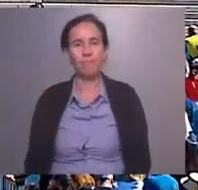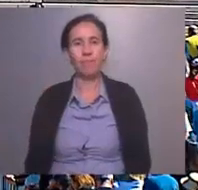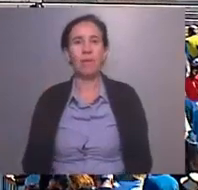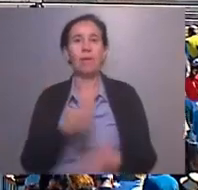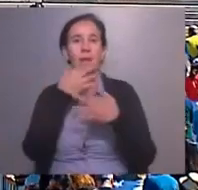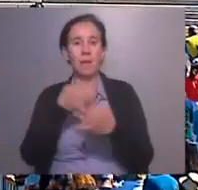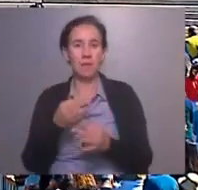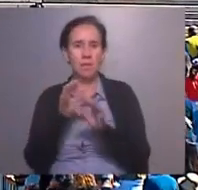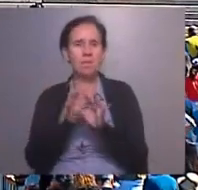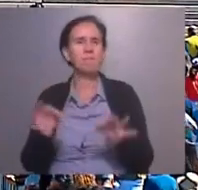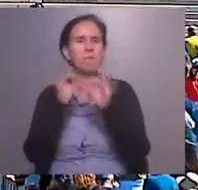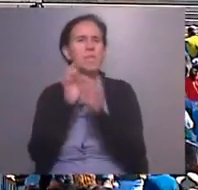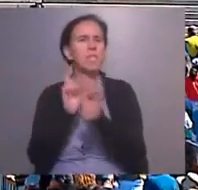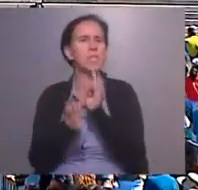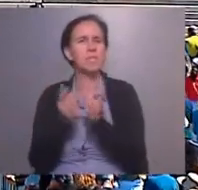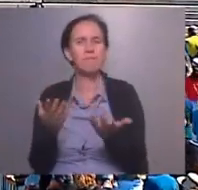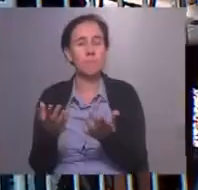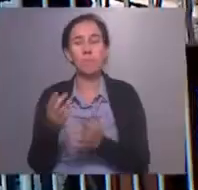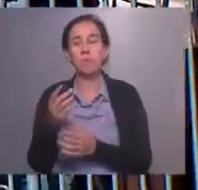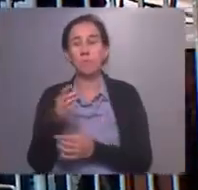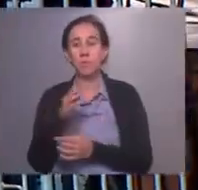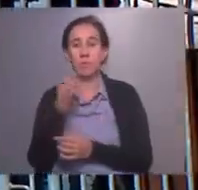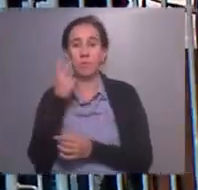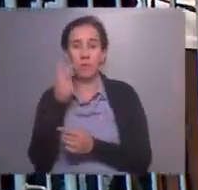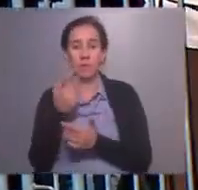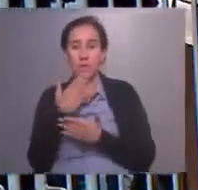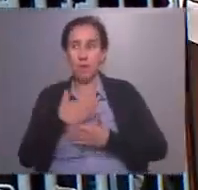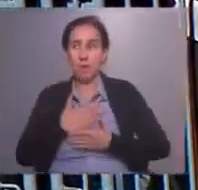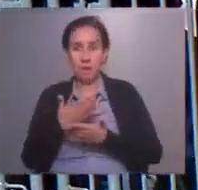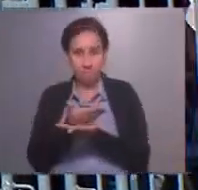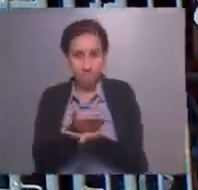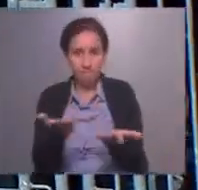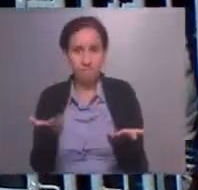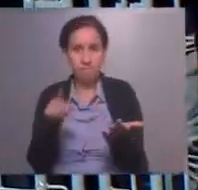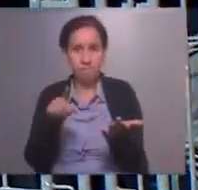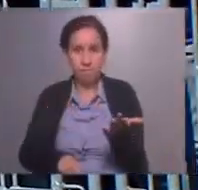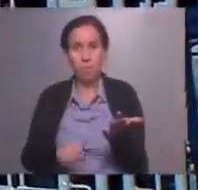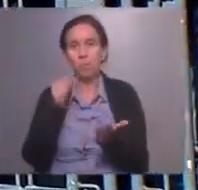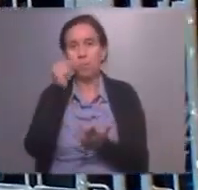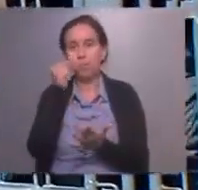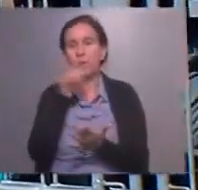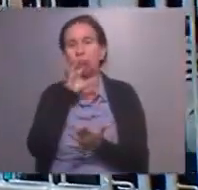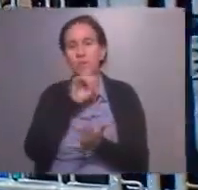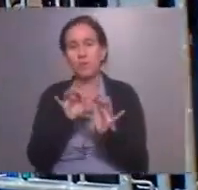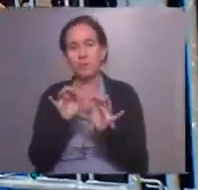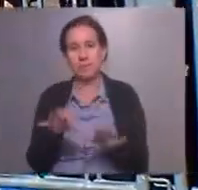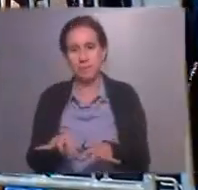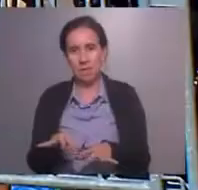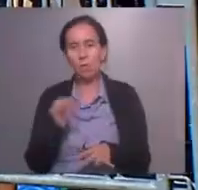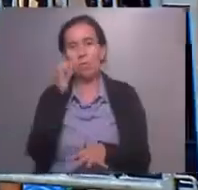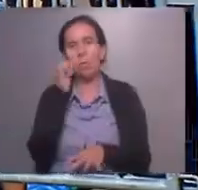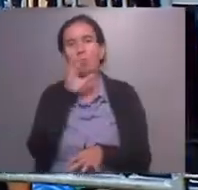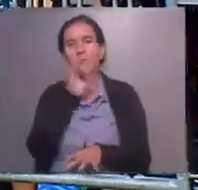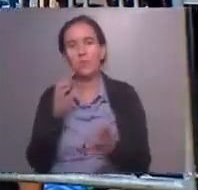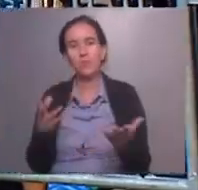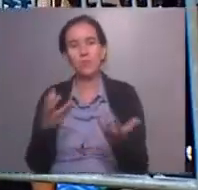no Espírito Santo, Senhor que dá a vida, e procede o Pai do Filho, e com o Pai e o Filho é